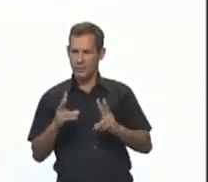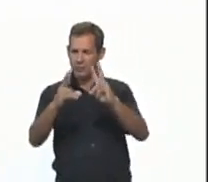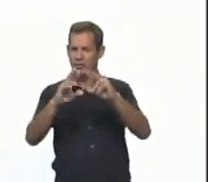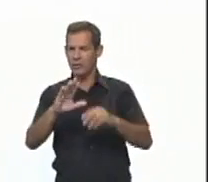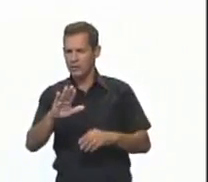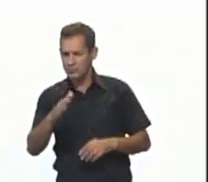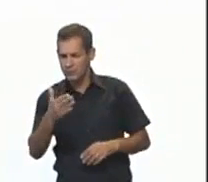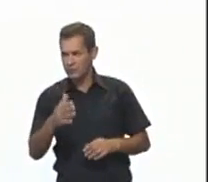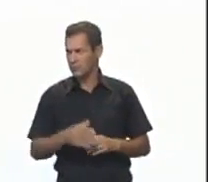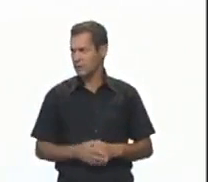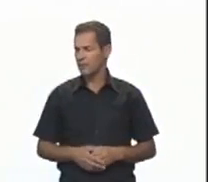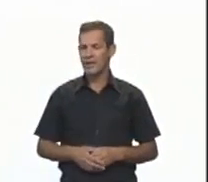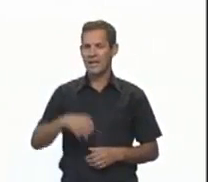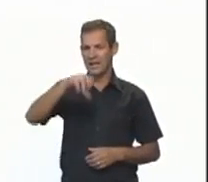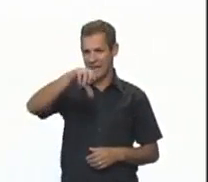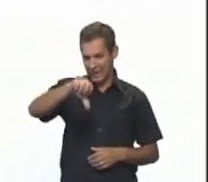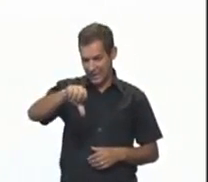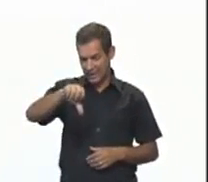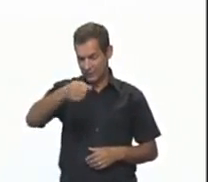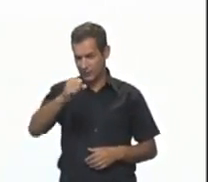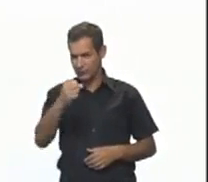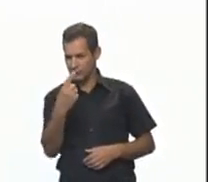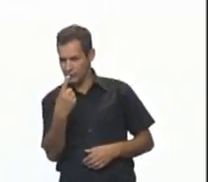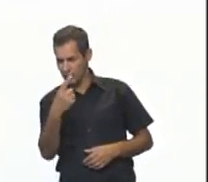valor aproximado de